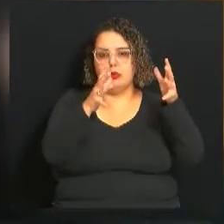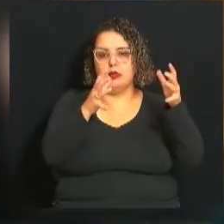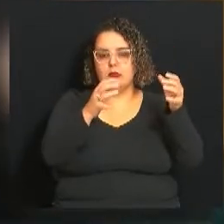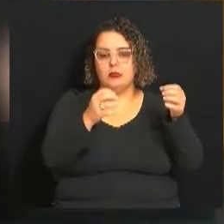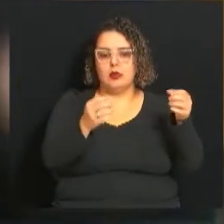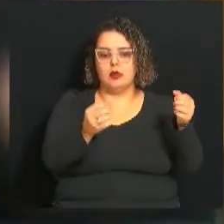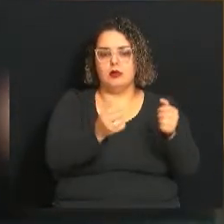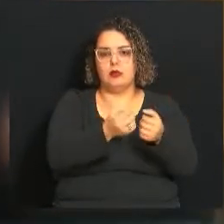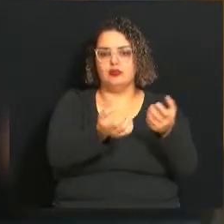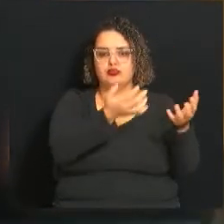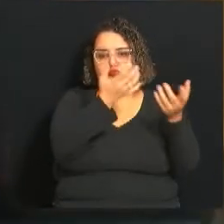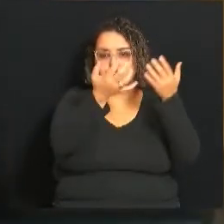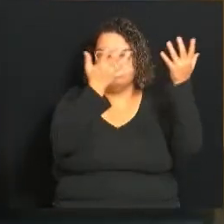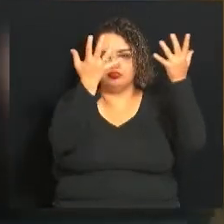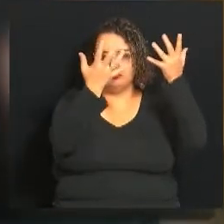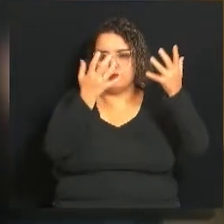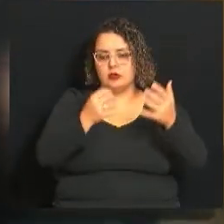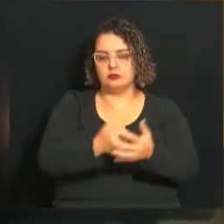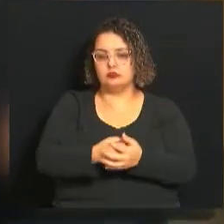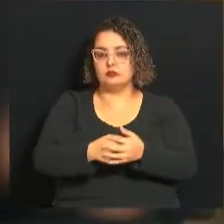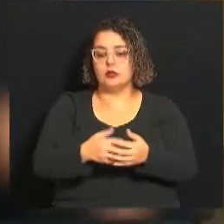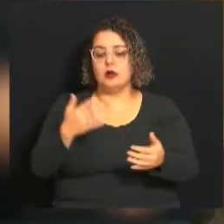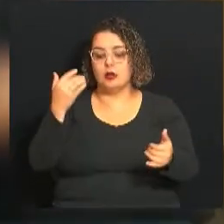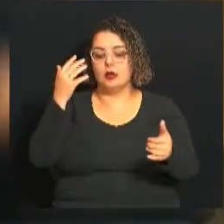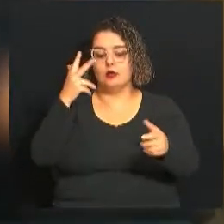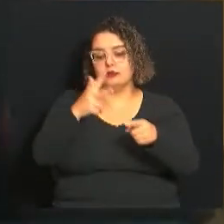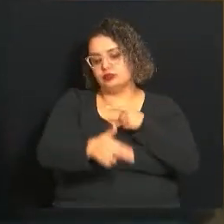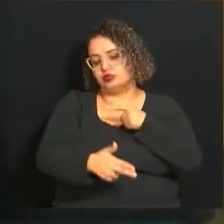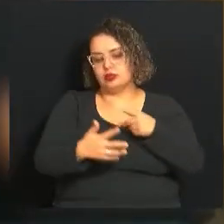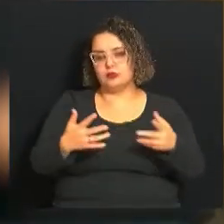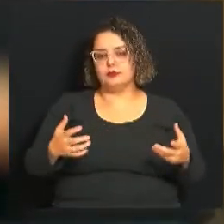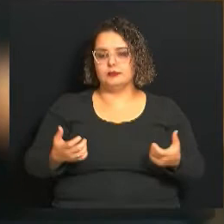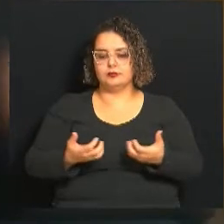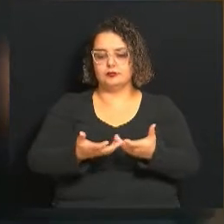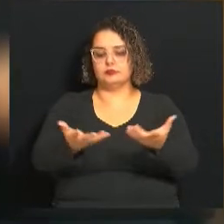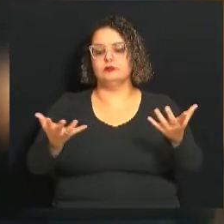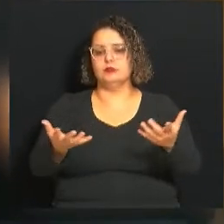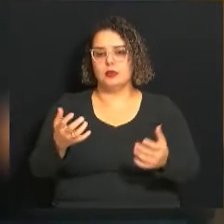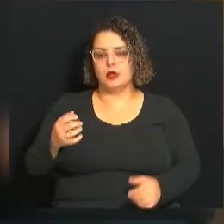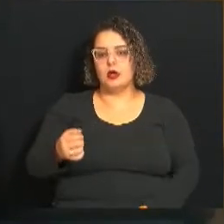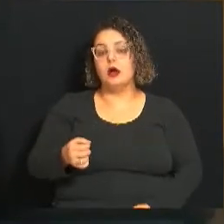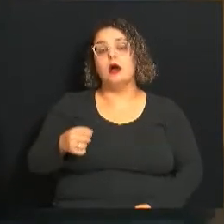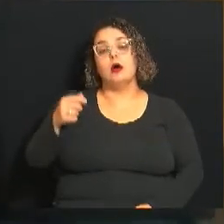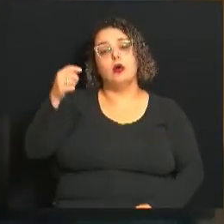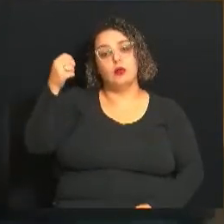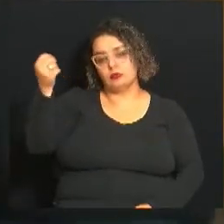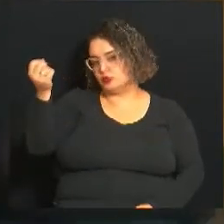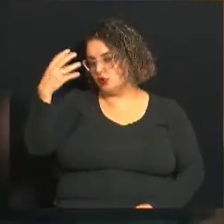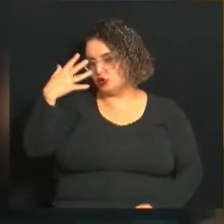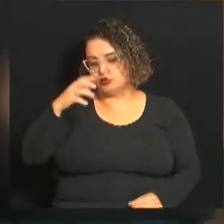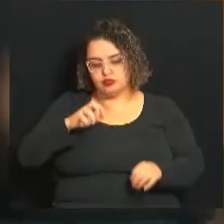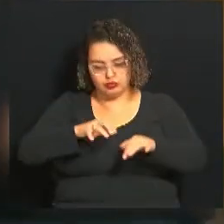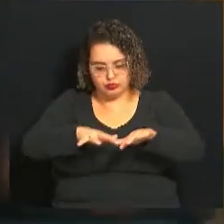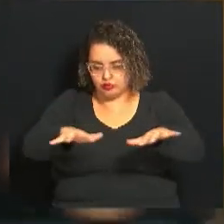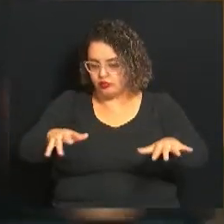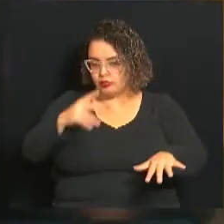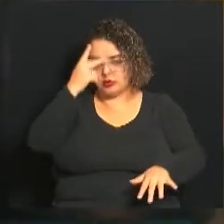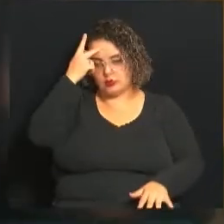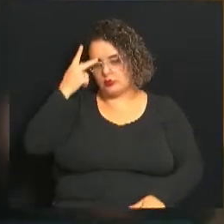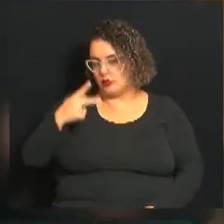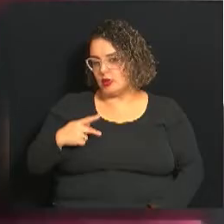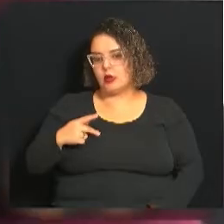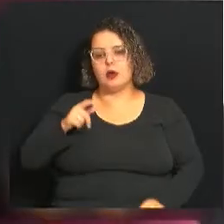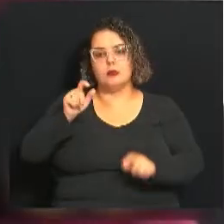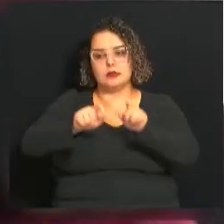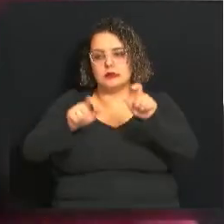o fornecimento de energia e causando problemas de toda a ordem para a própria população da